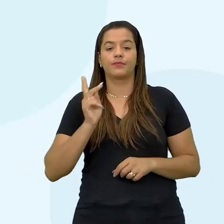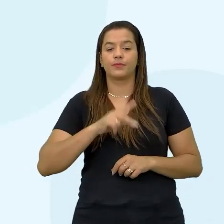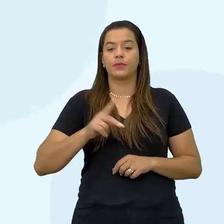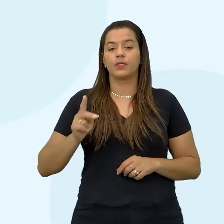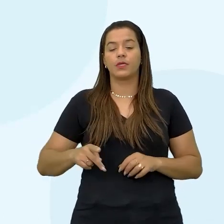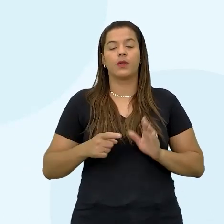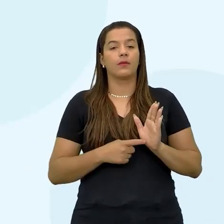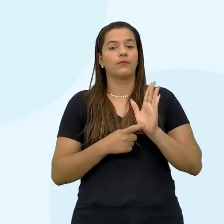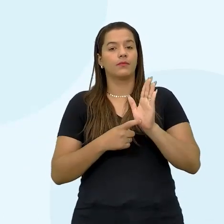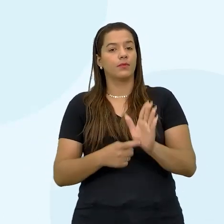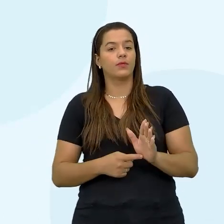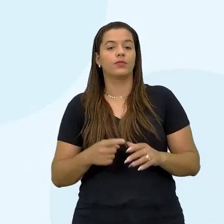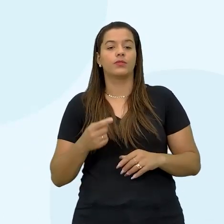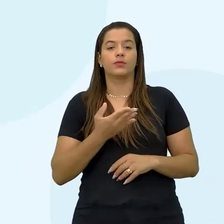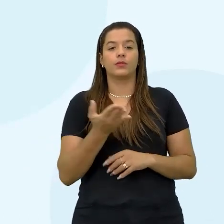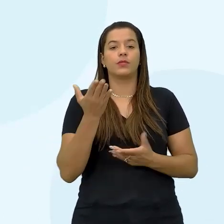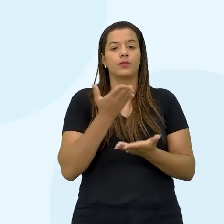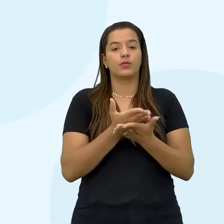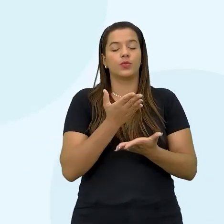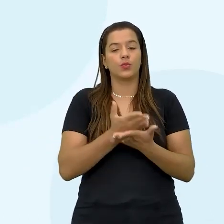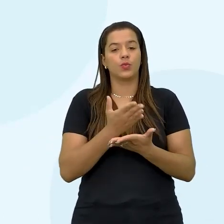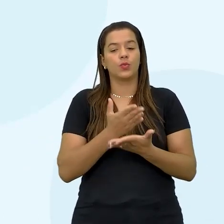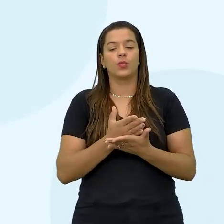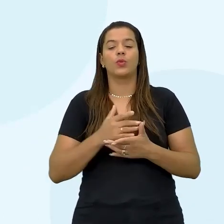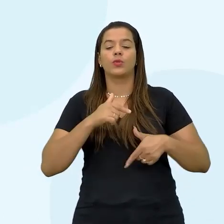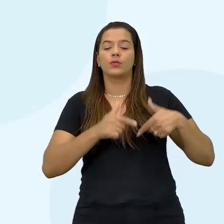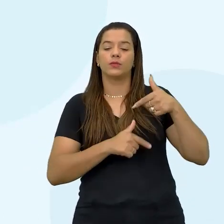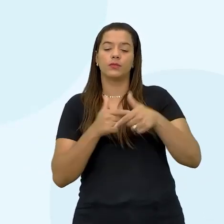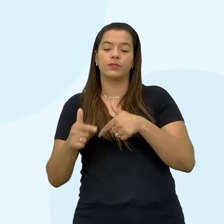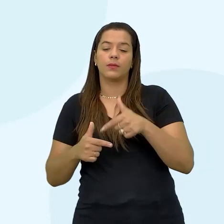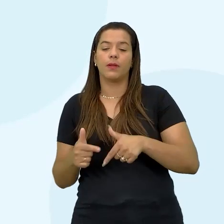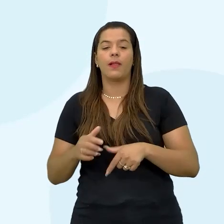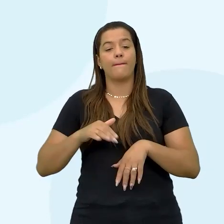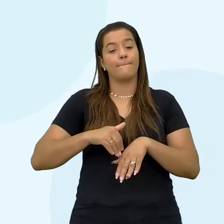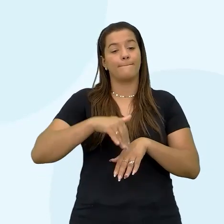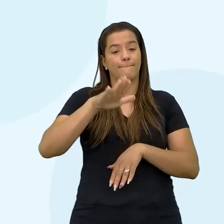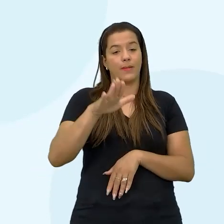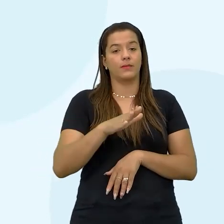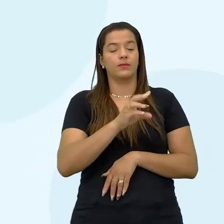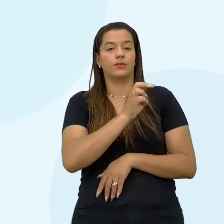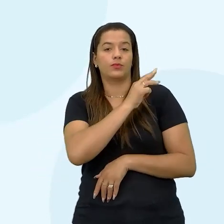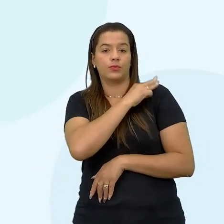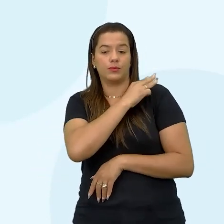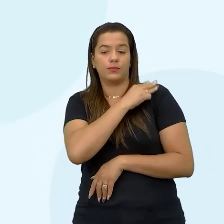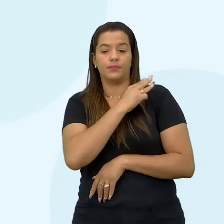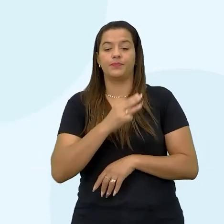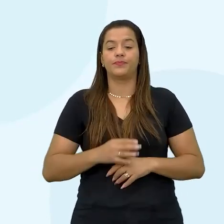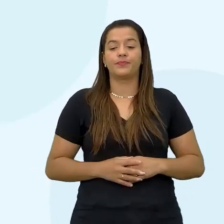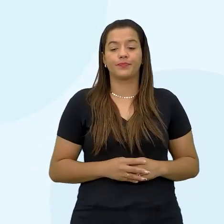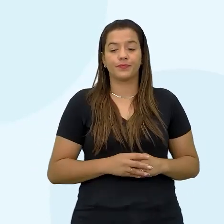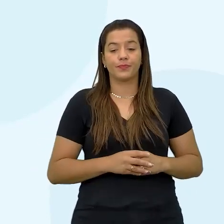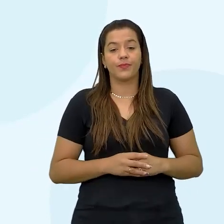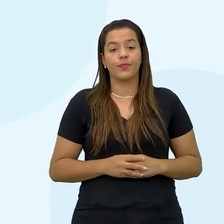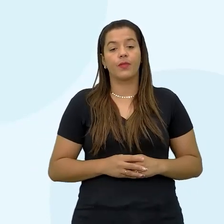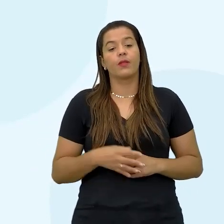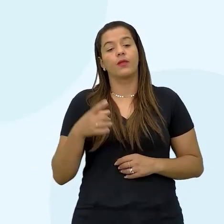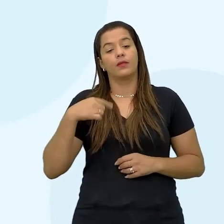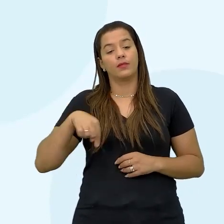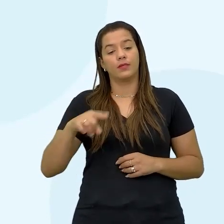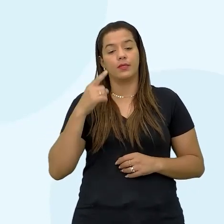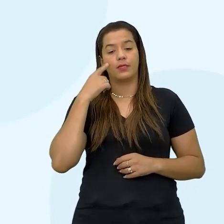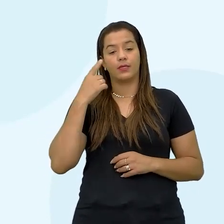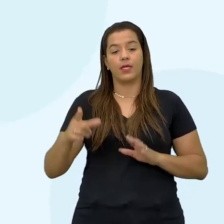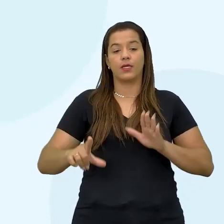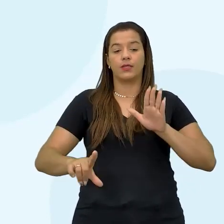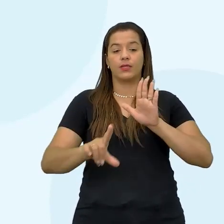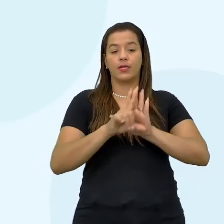apresente para os estudantes, talvez seja interessante até trabalhar mais no ensino médio, tá? O Estatuto da Pessoa com Deficiência, aí, que